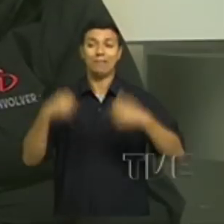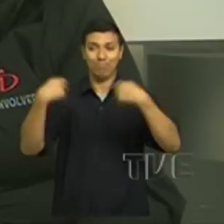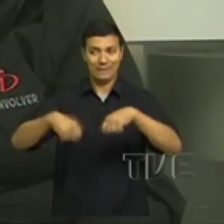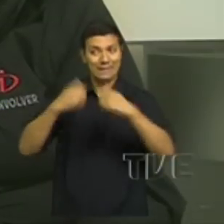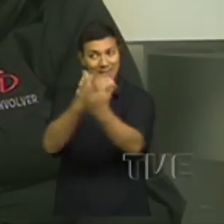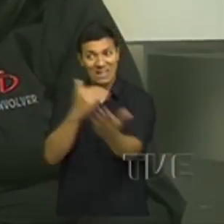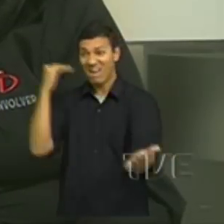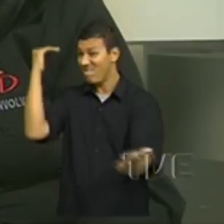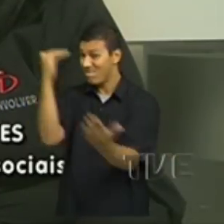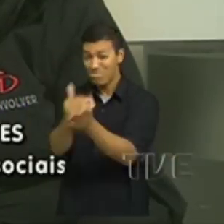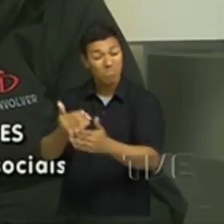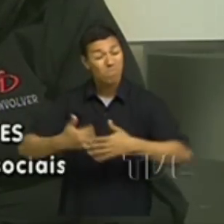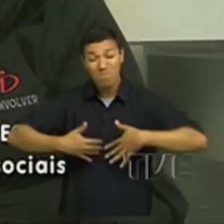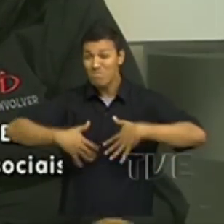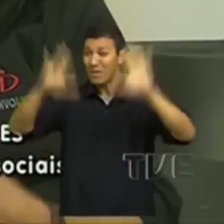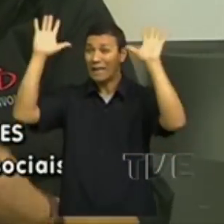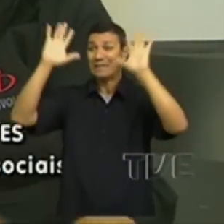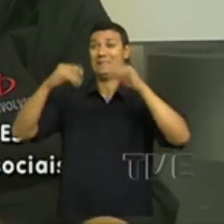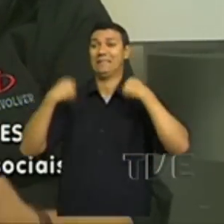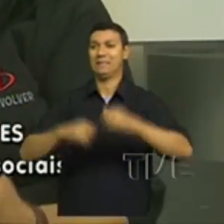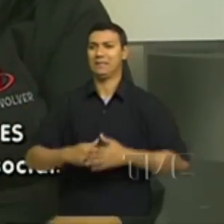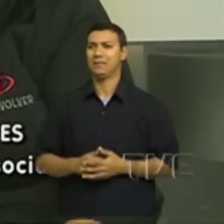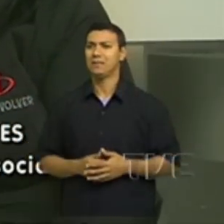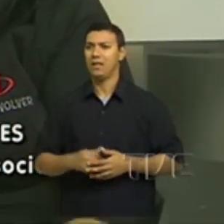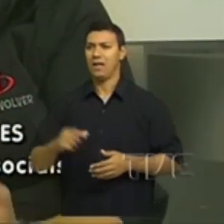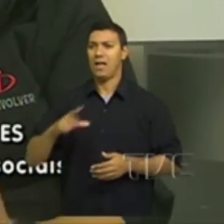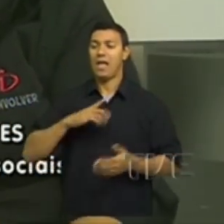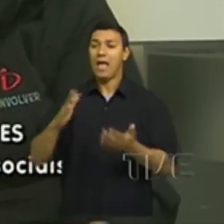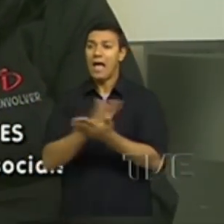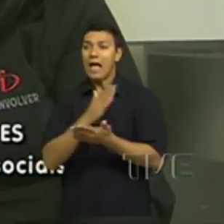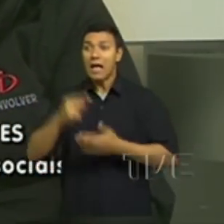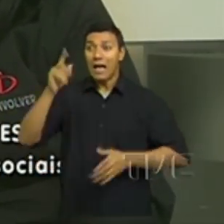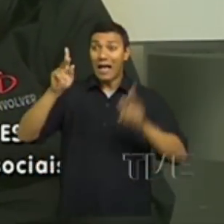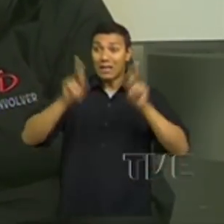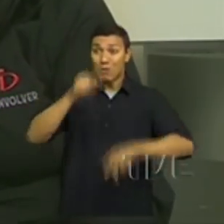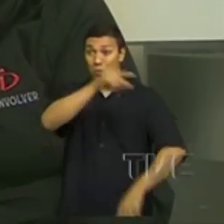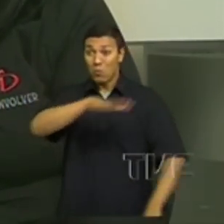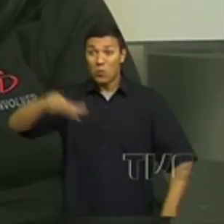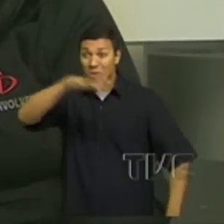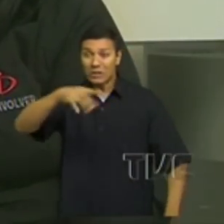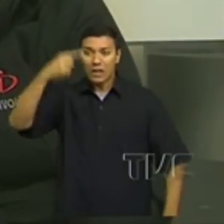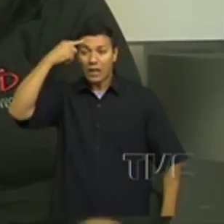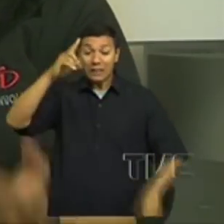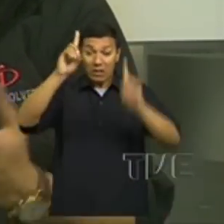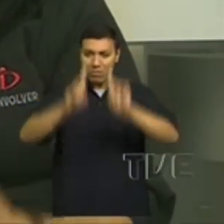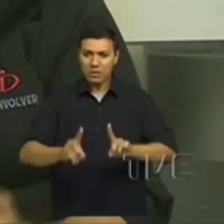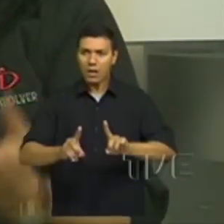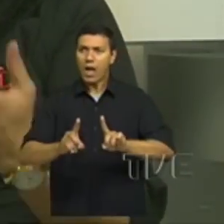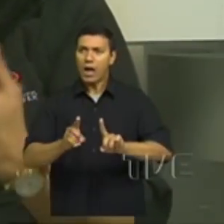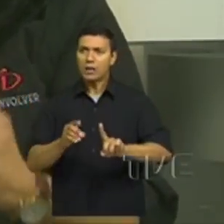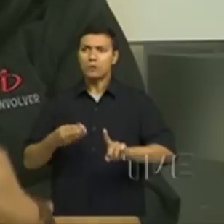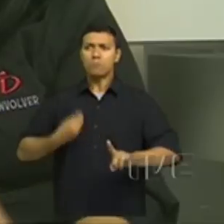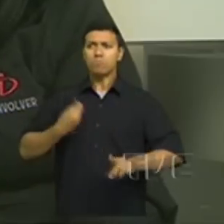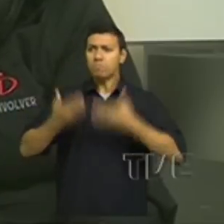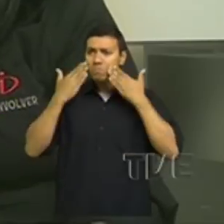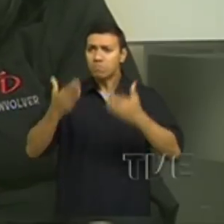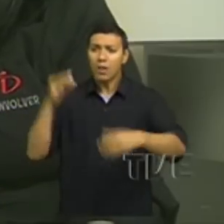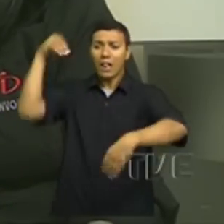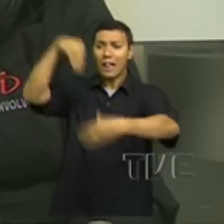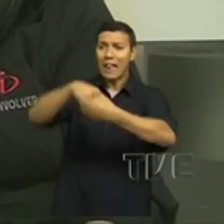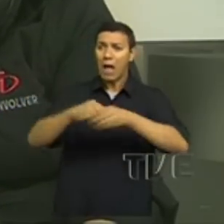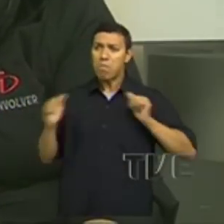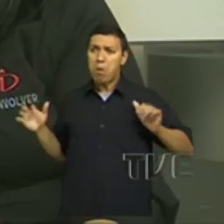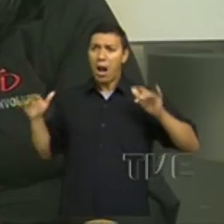parece muito é de que é necessário que as pessoas com deficiência se façam presente nesses espaços para que essa acessibilidade de fato